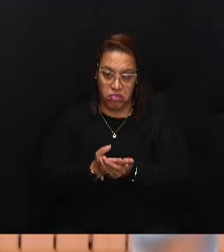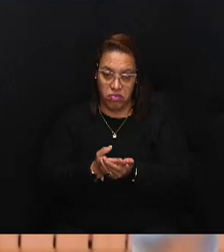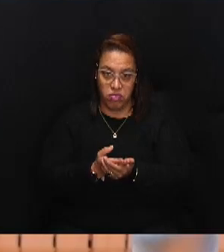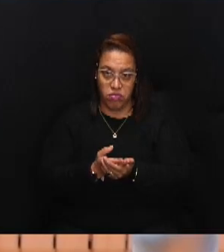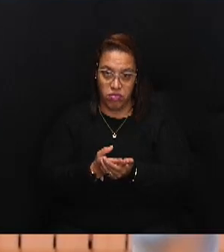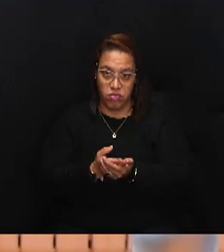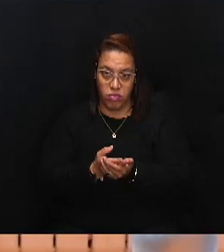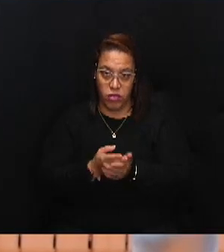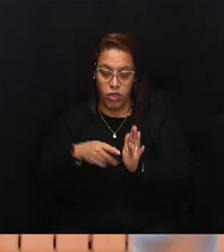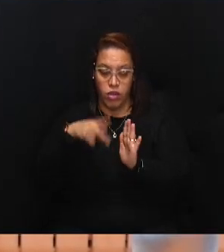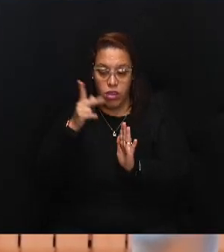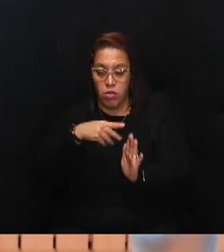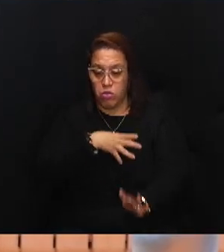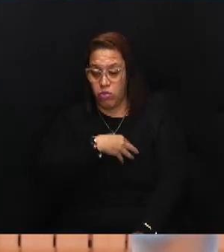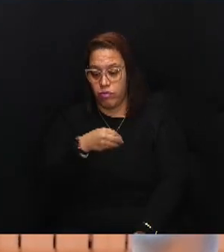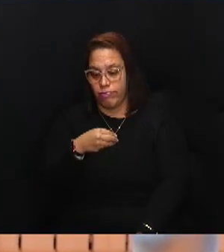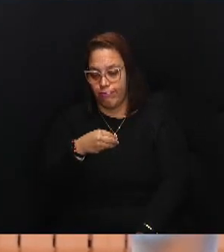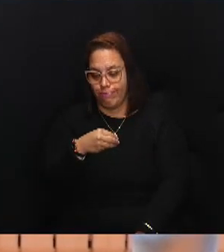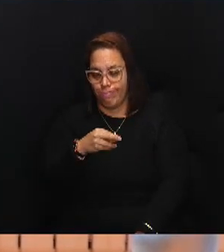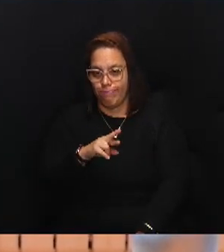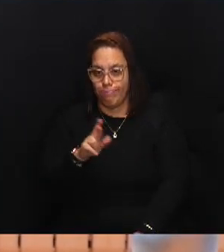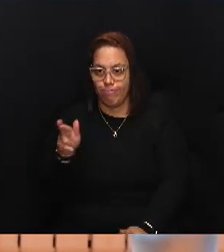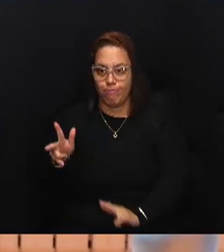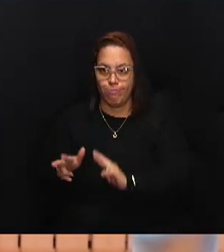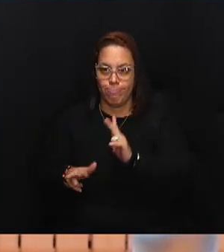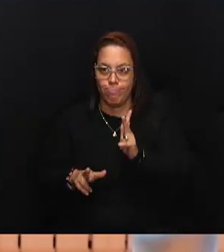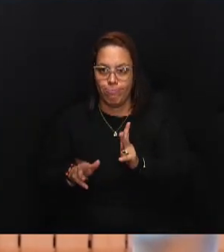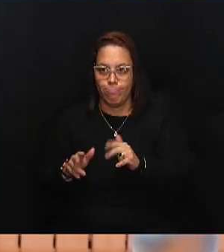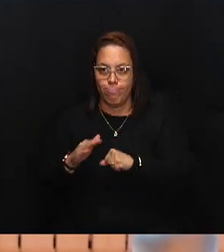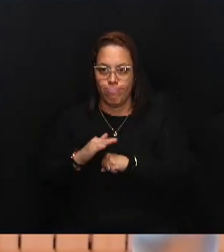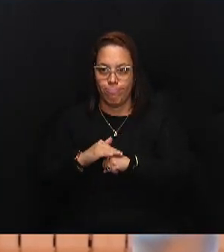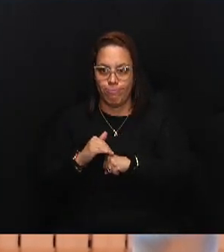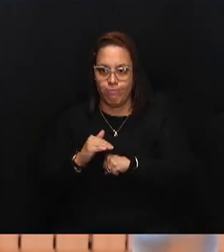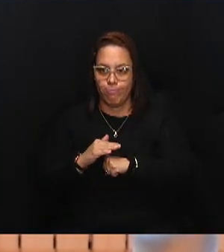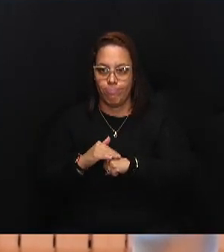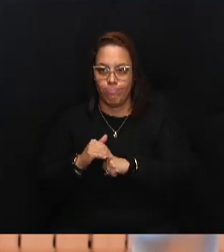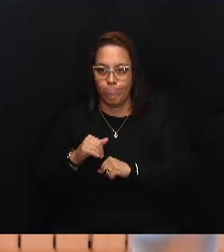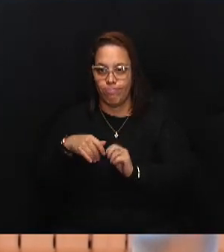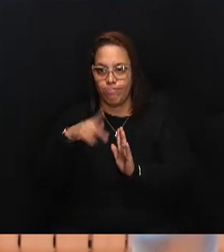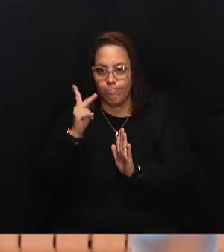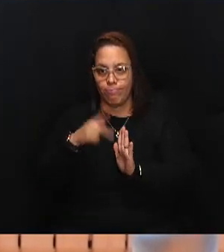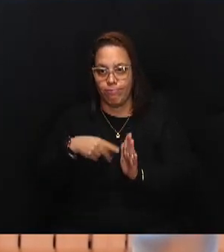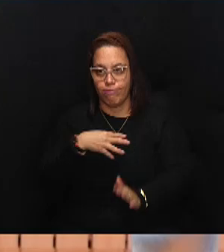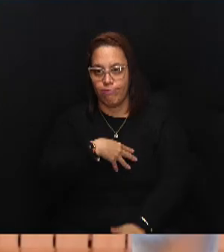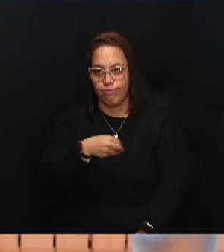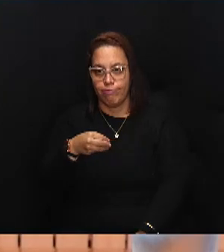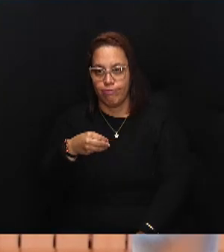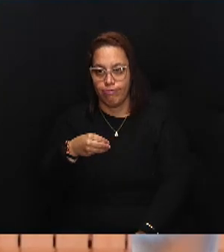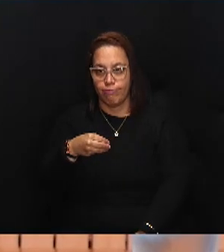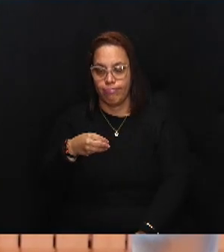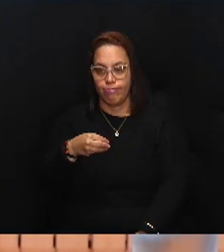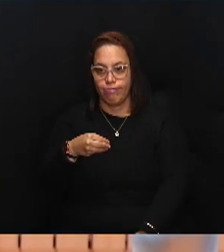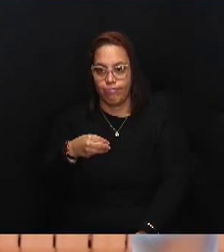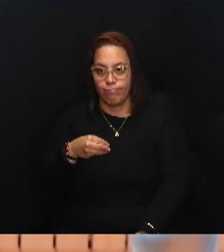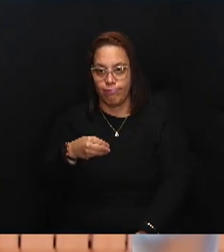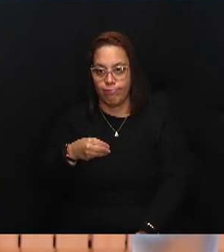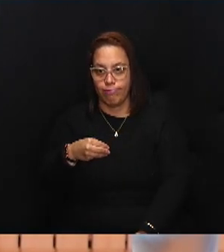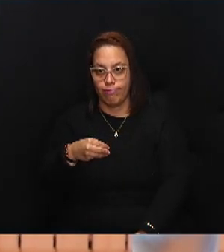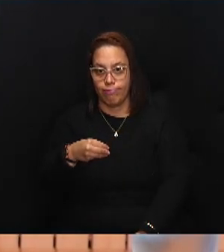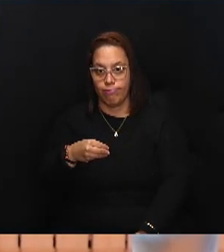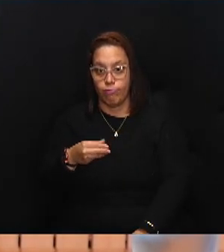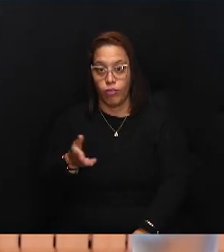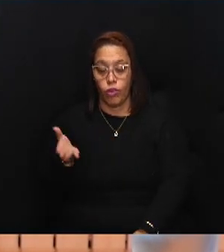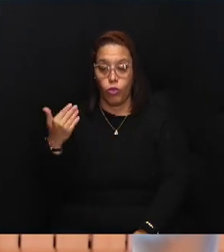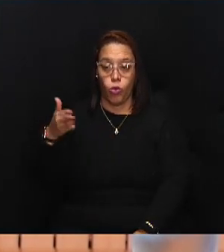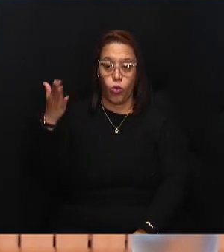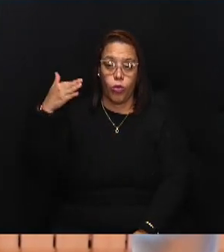até nos próprios filhos, né? Tem essa diferença, até os carinhos dos próprios filhos. A gente fala assim que, como a gente foi criado antes, né?